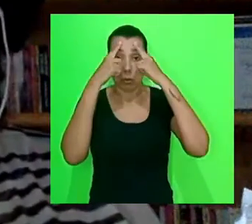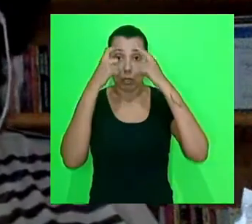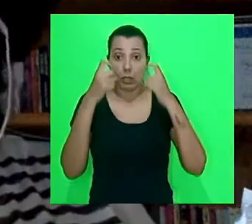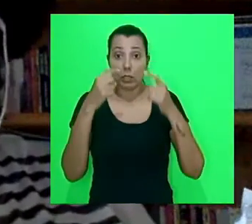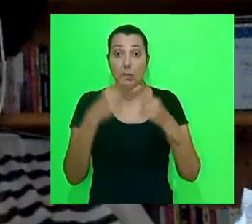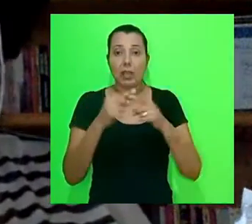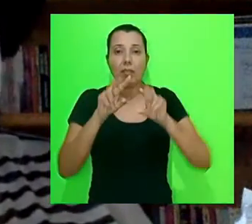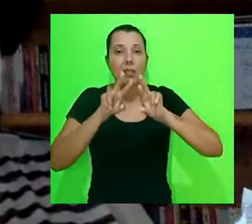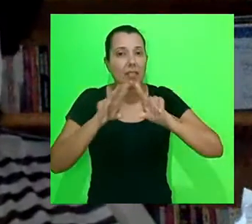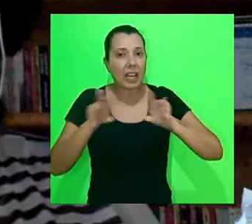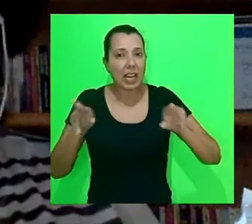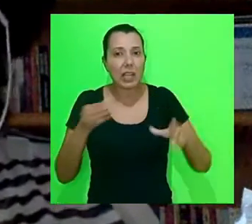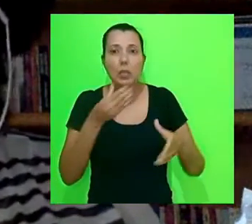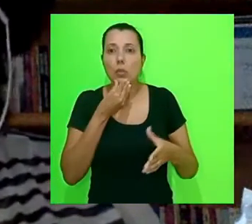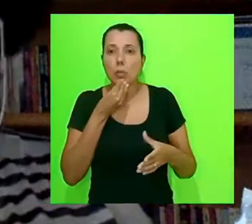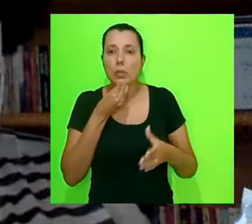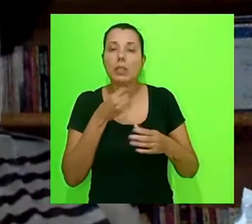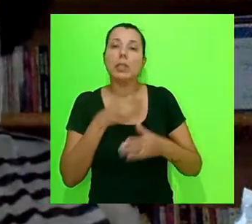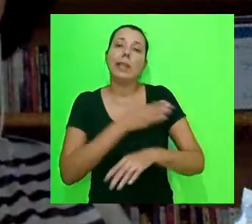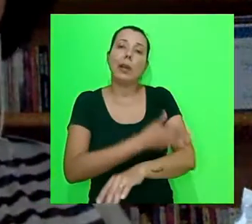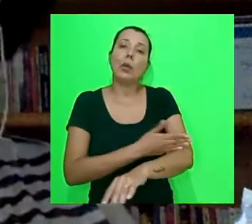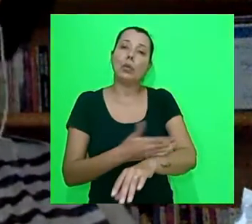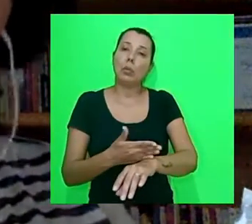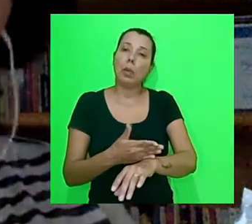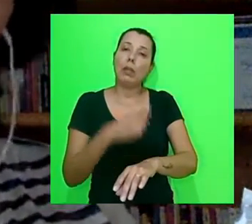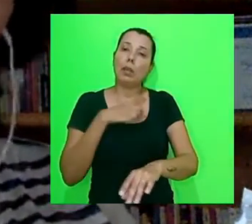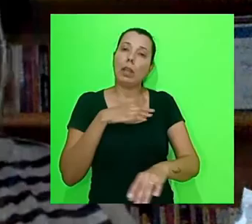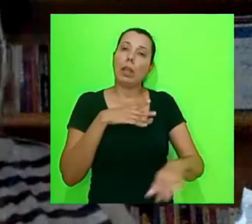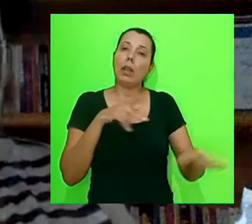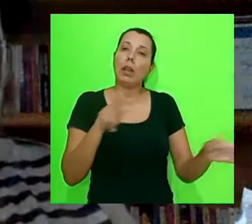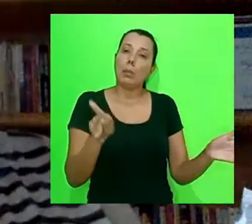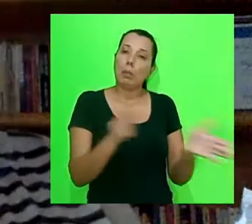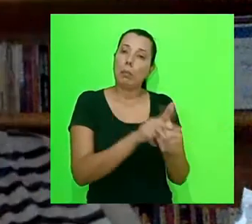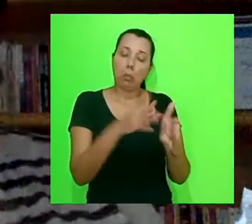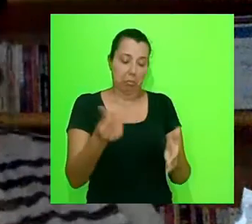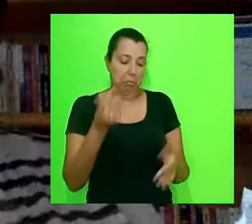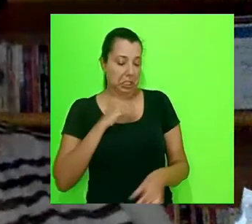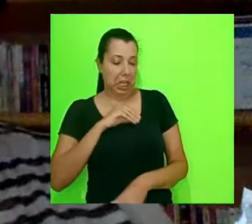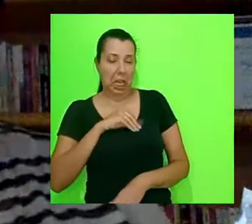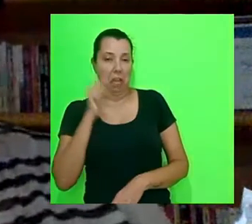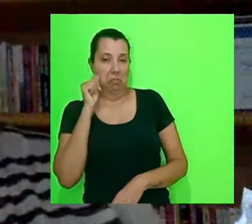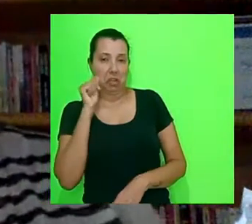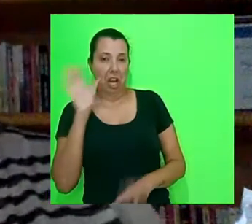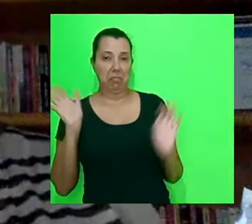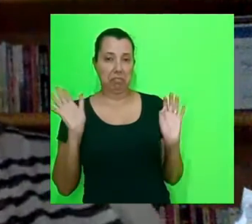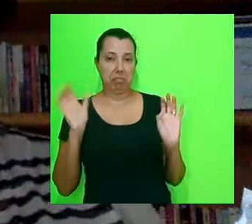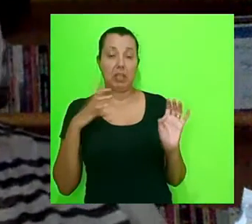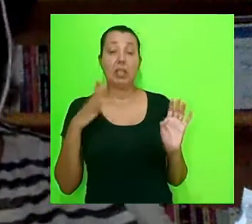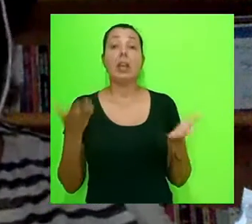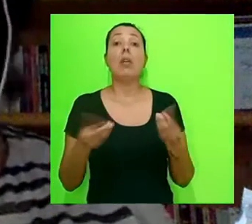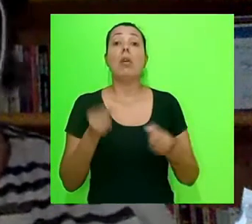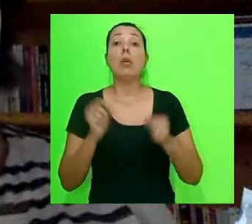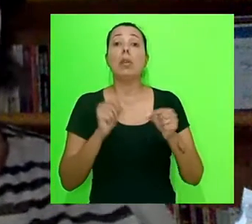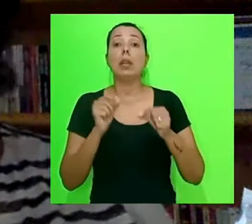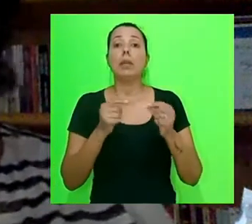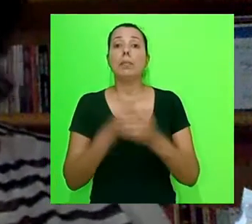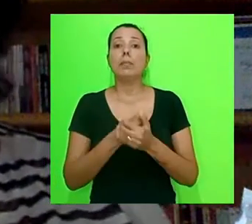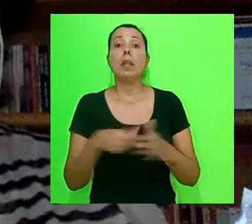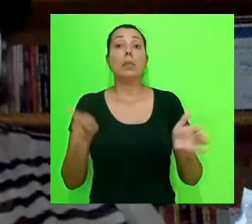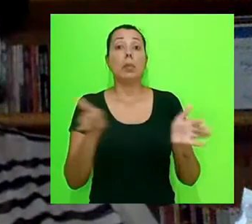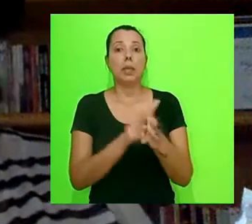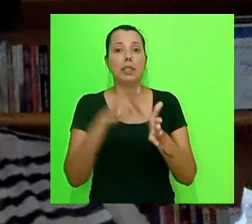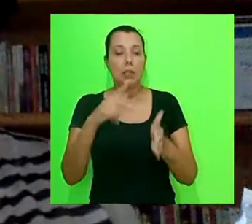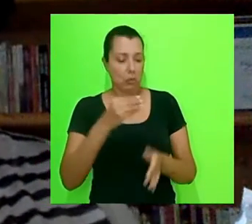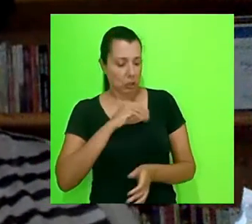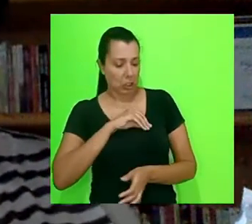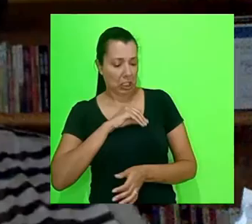encontrado mais motivos para continuar o processo de violência, porque aquele também já é ao se apropriar, e aí isso extrapola.